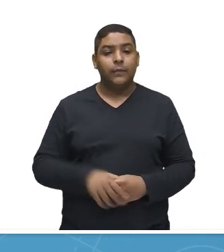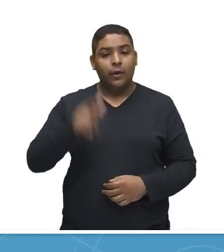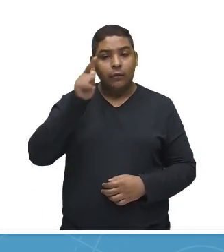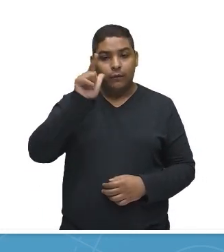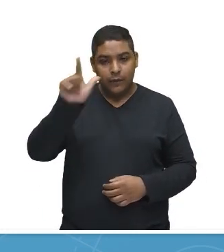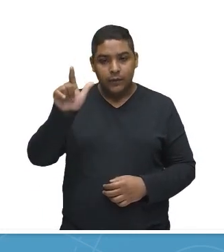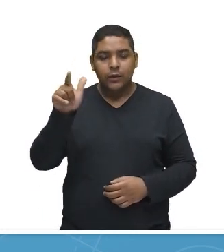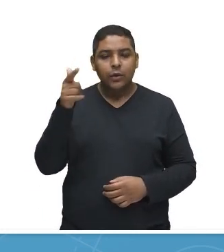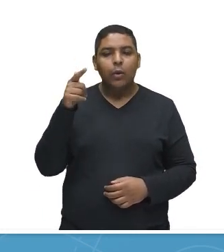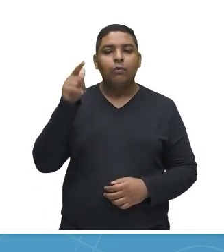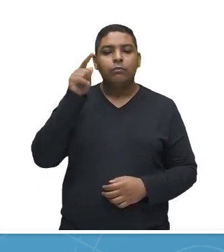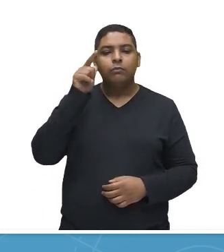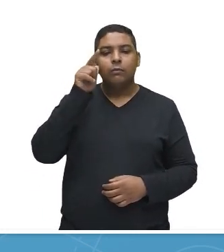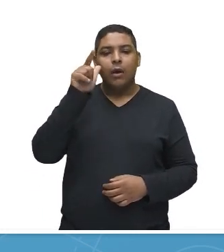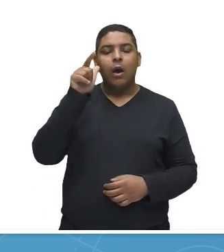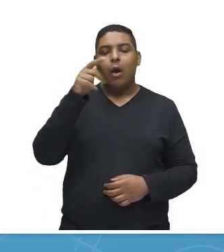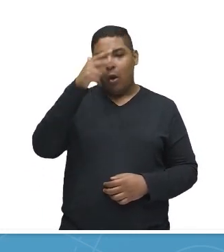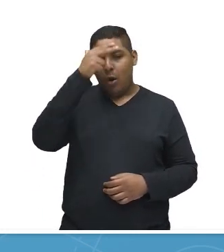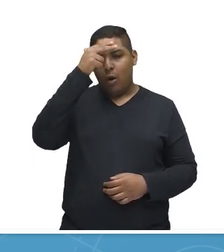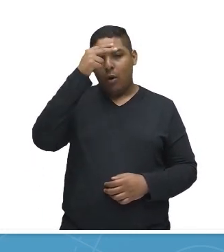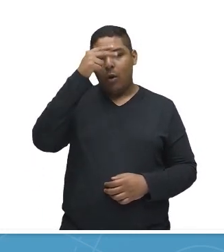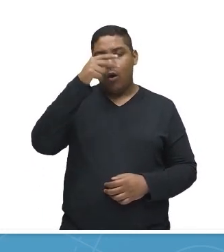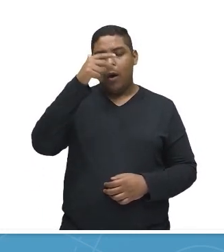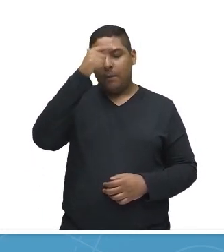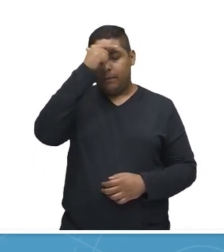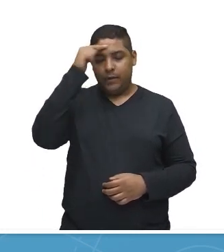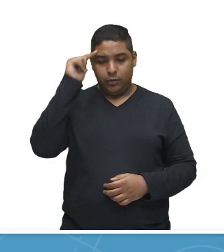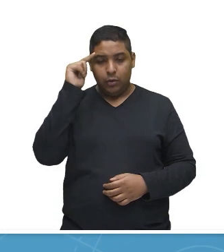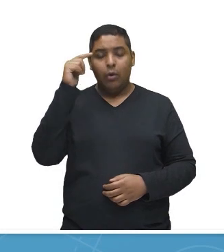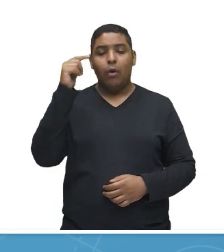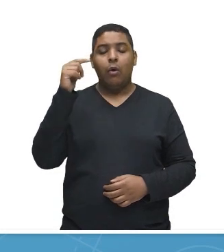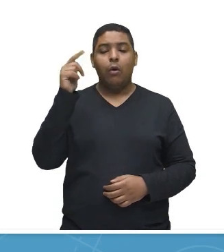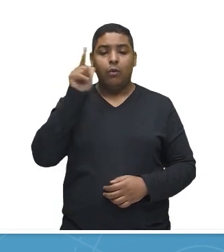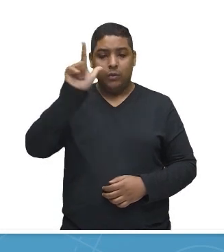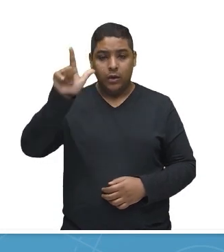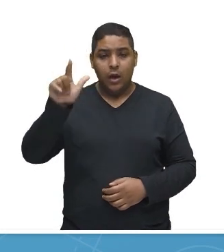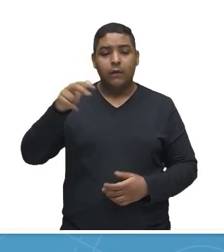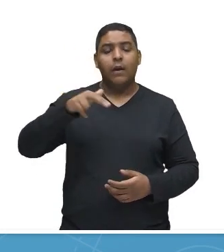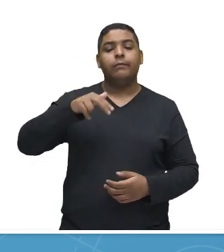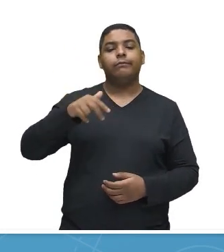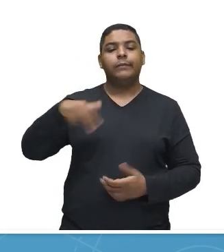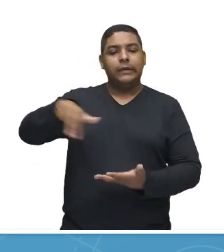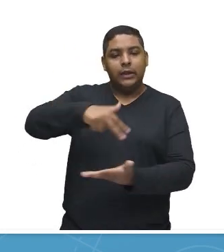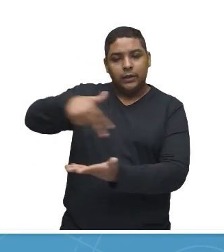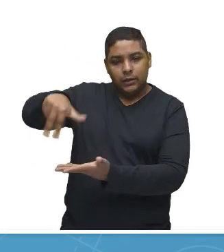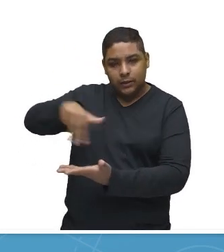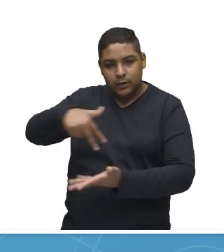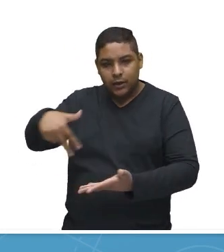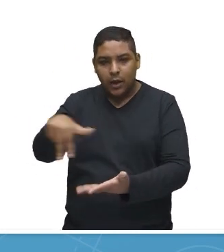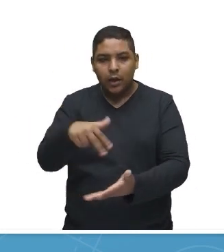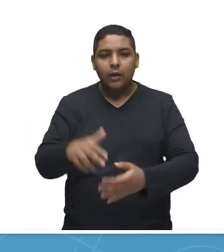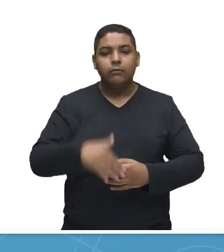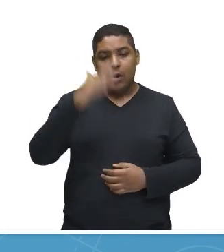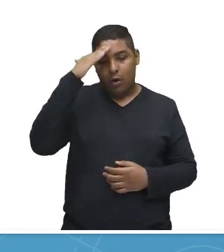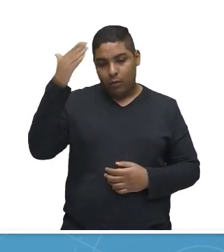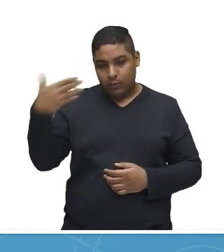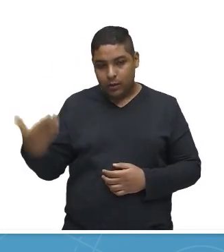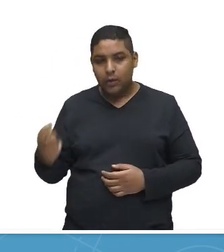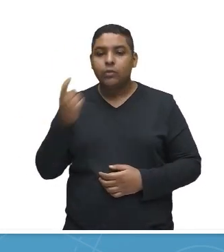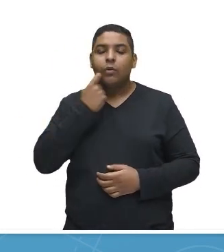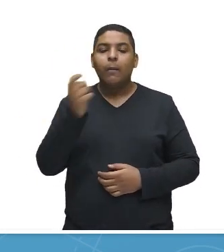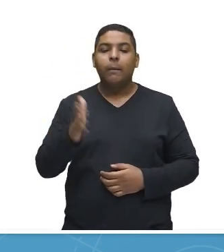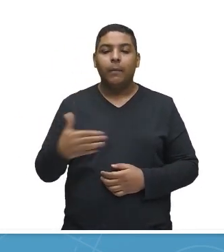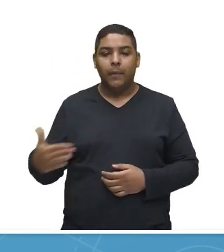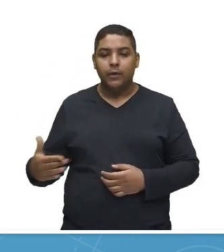vencedor ganha, no caso, né, após o combate, ele vai dançar em volta ao seu oponente, homenageando